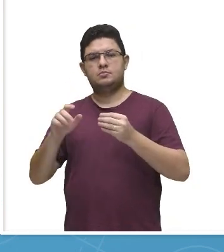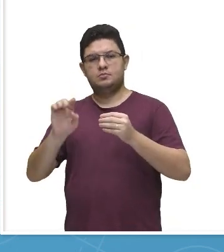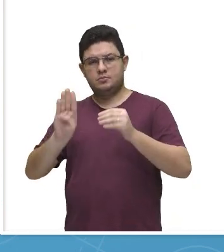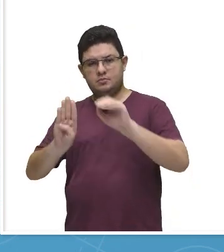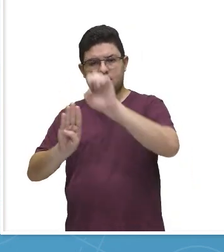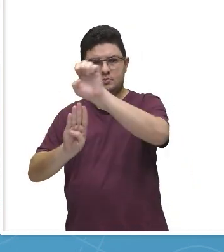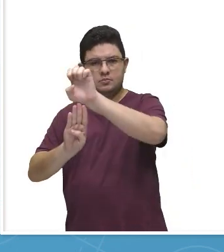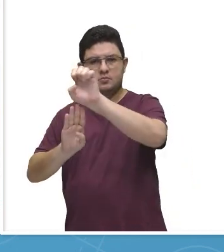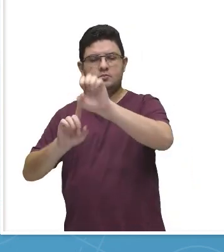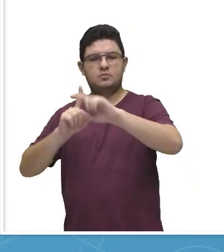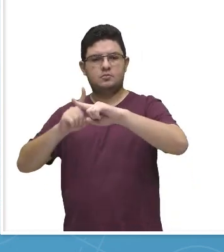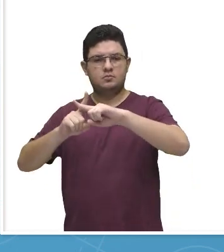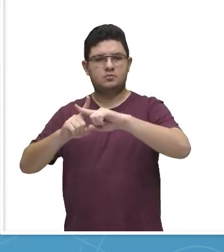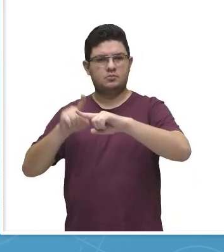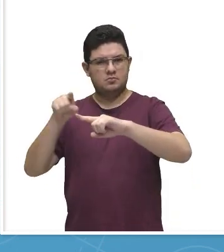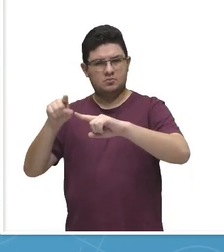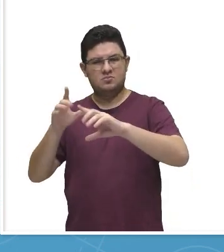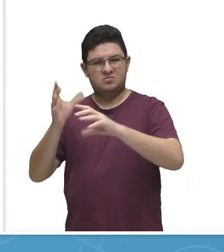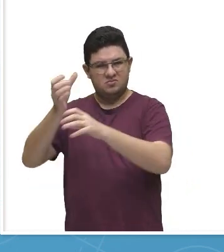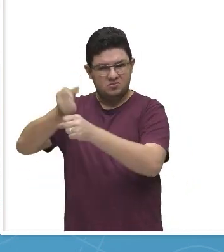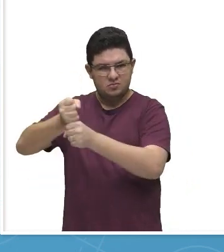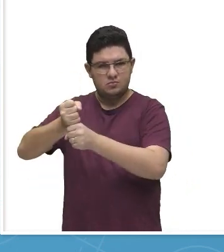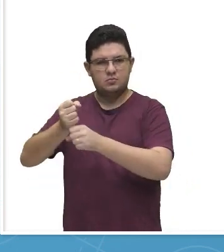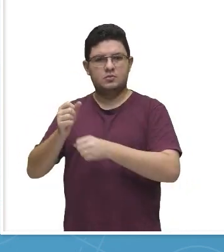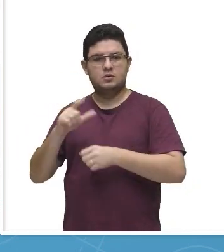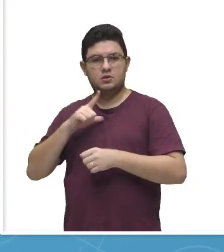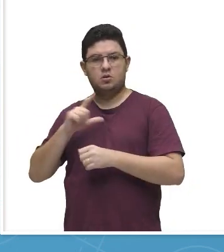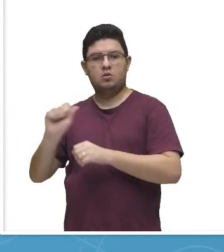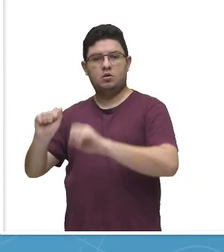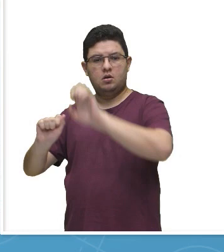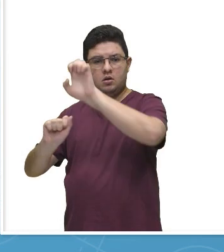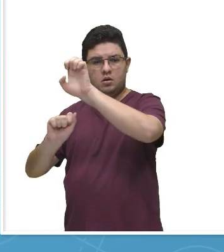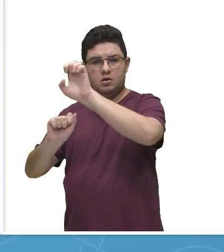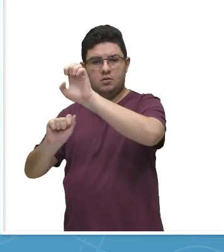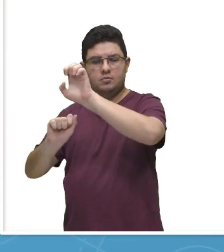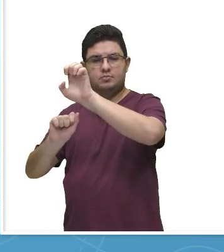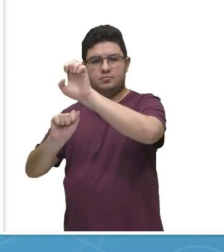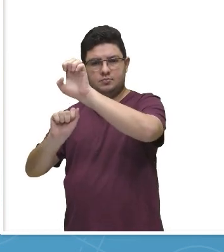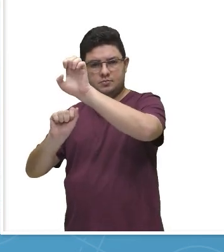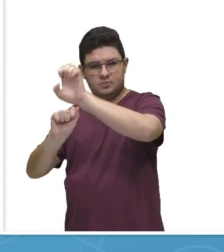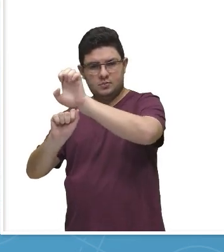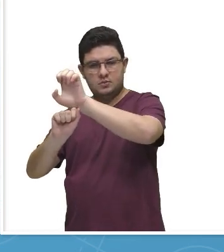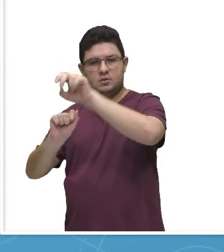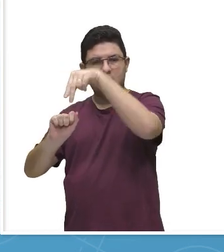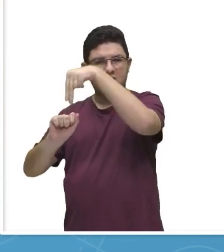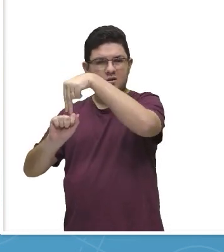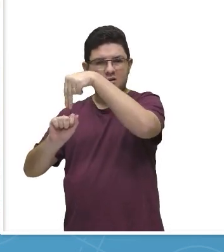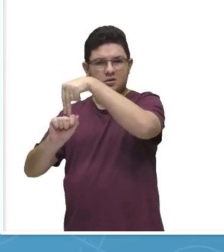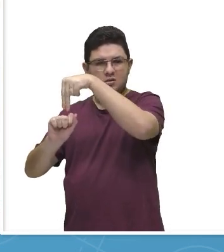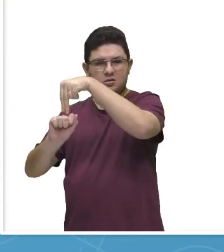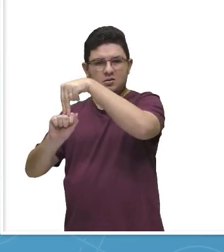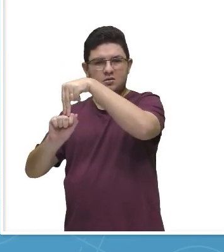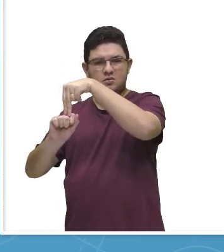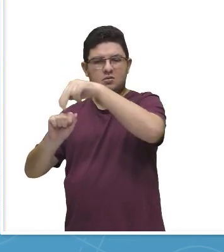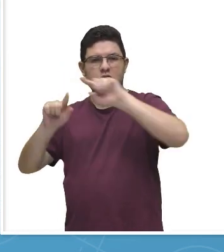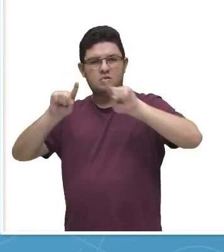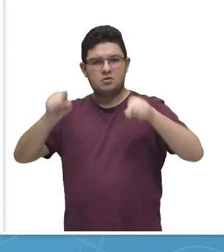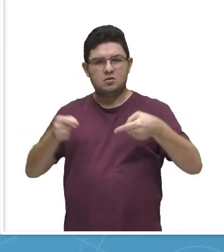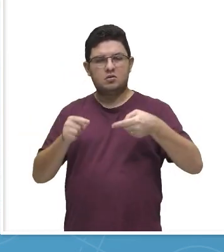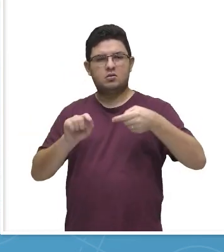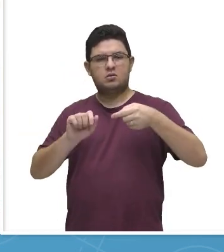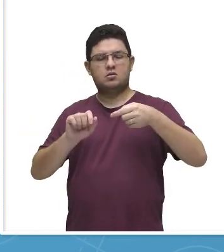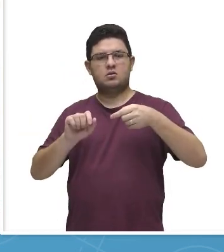tenho A elevado a N, que está elevado a M, repetimos a base, que é o A, e multiplicamos